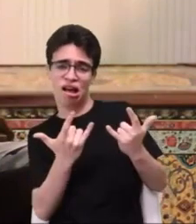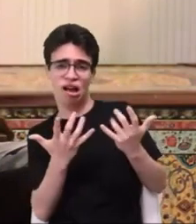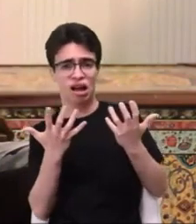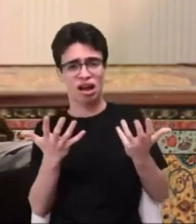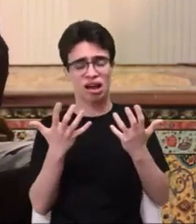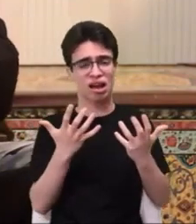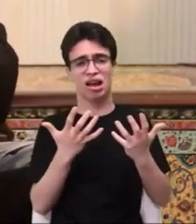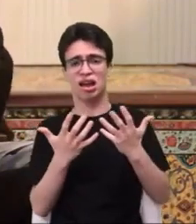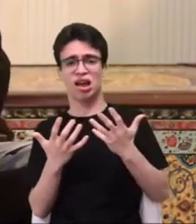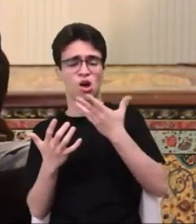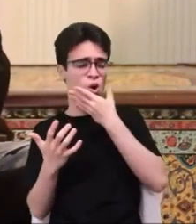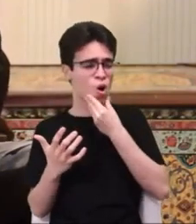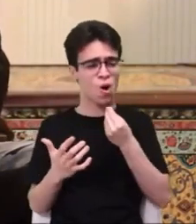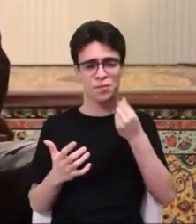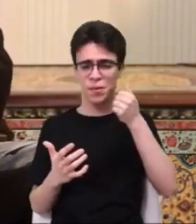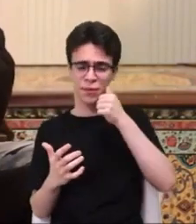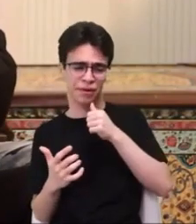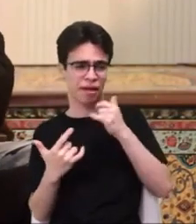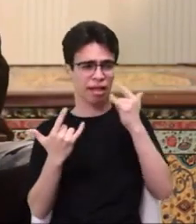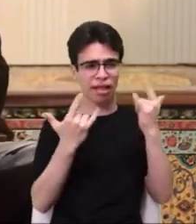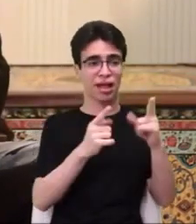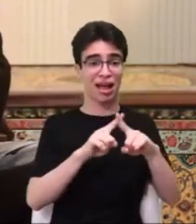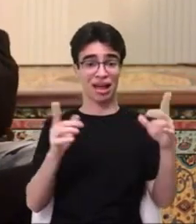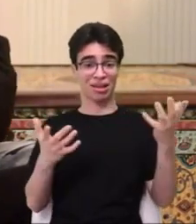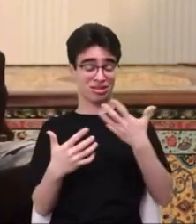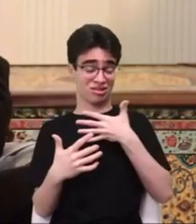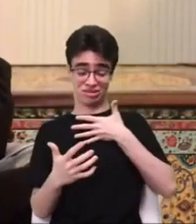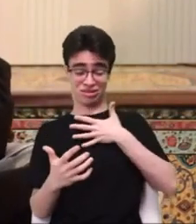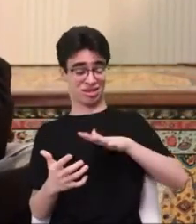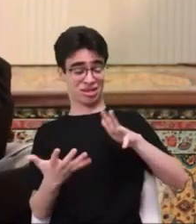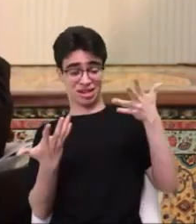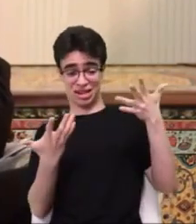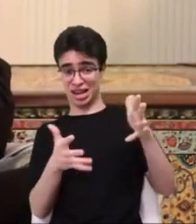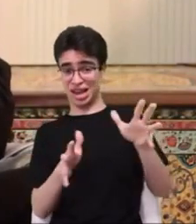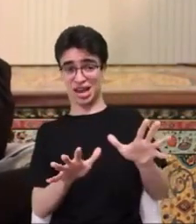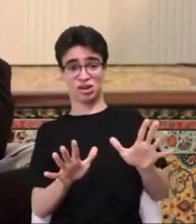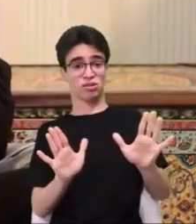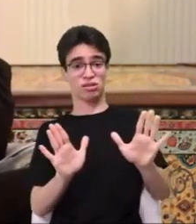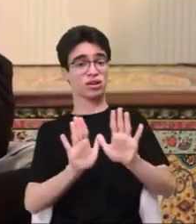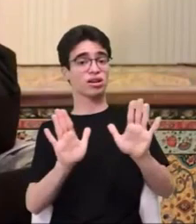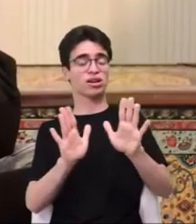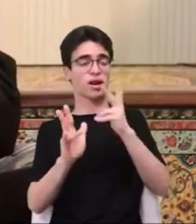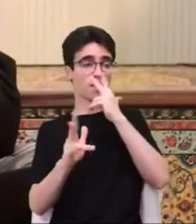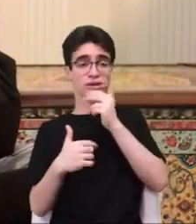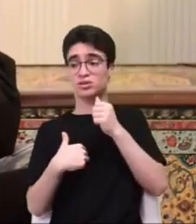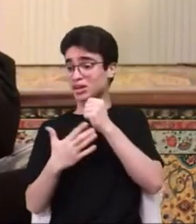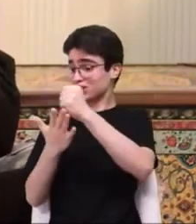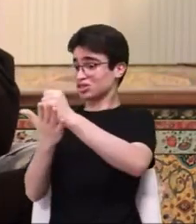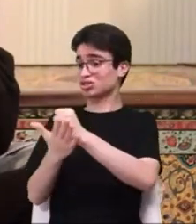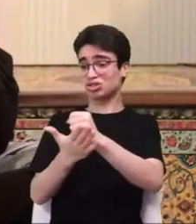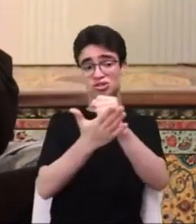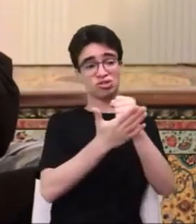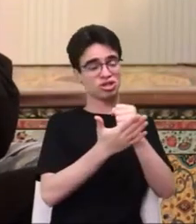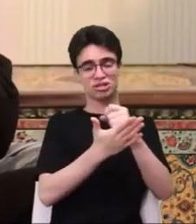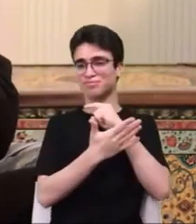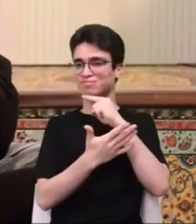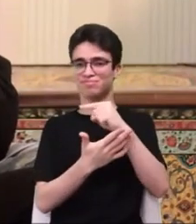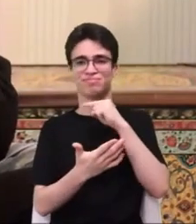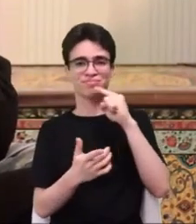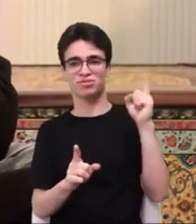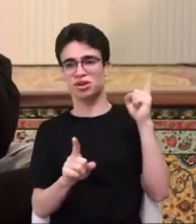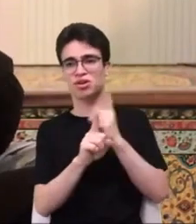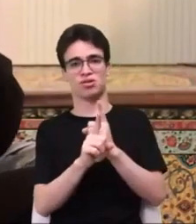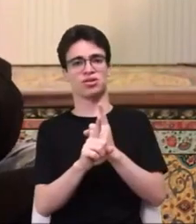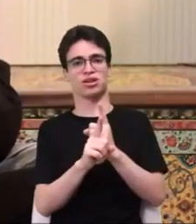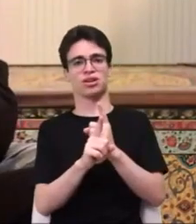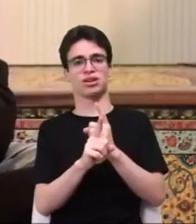pelo mesmo sexo, agora não é mais desejada, ela é indesejada. Ela busca por ajuda e não encontra. Por quê? O Conselho